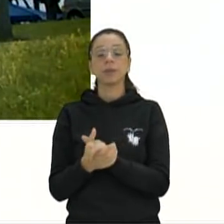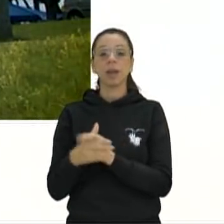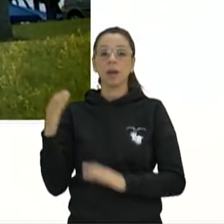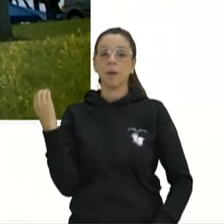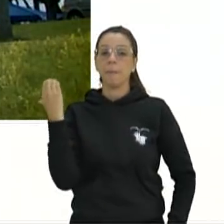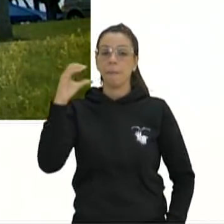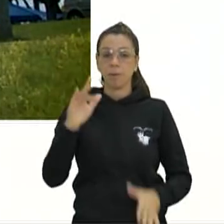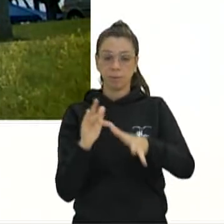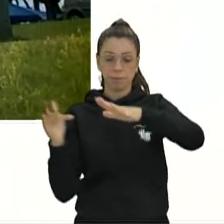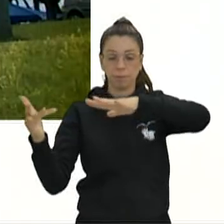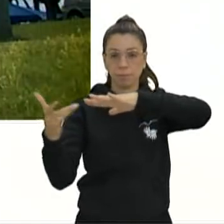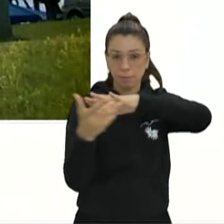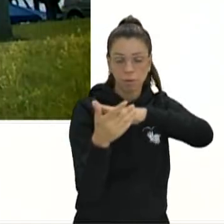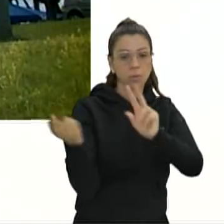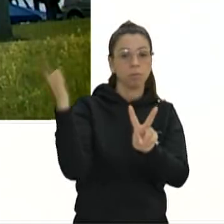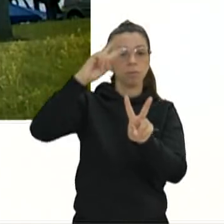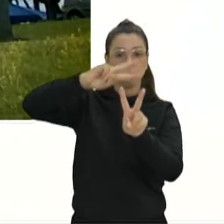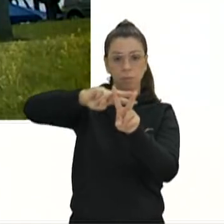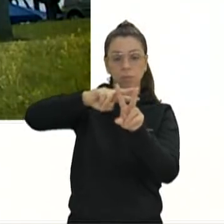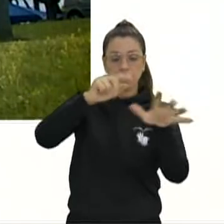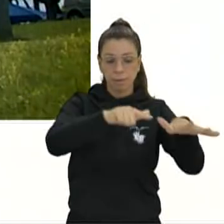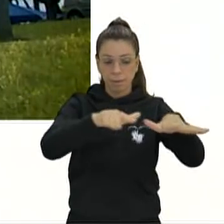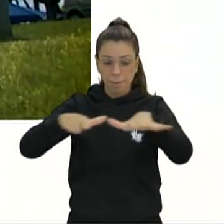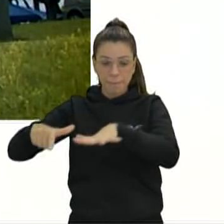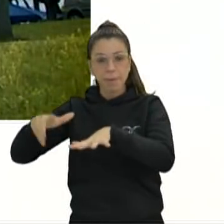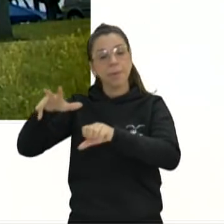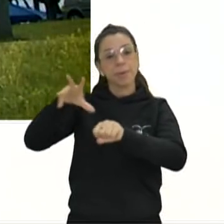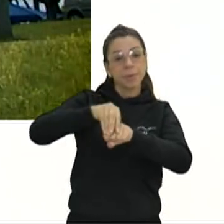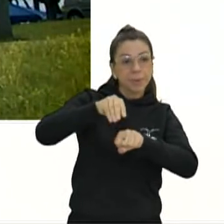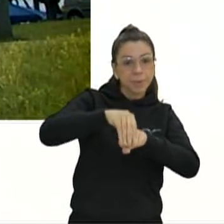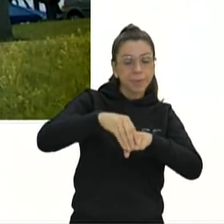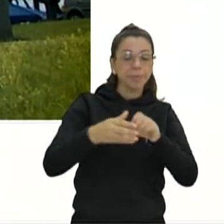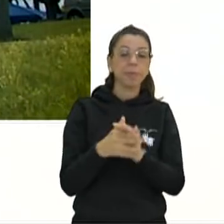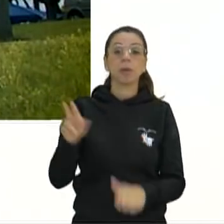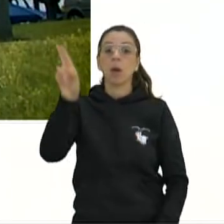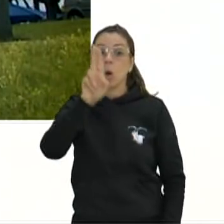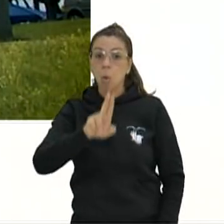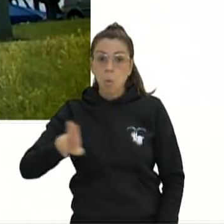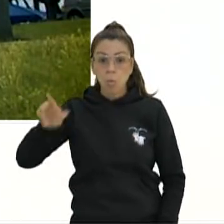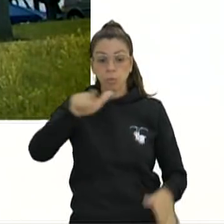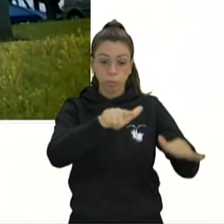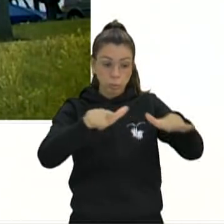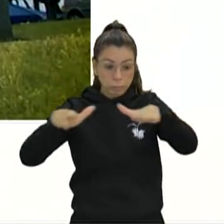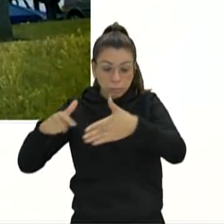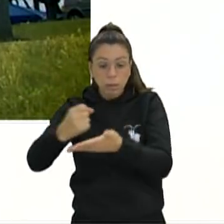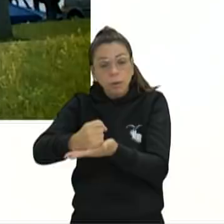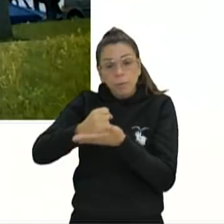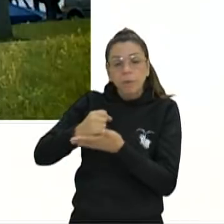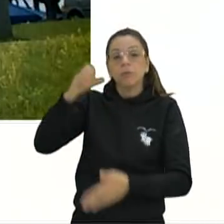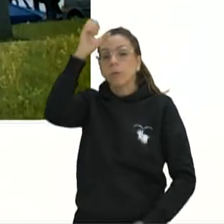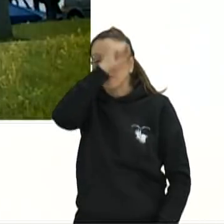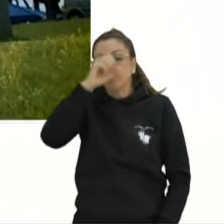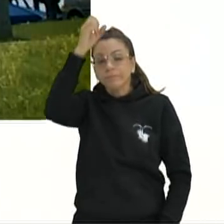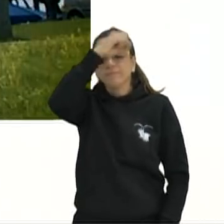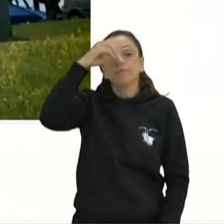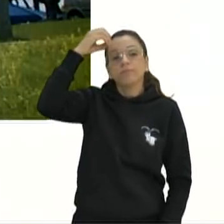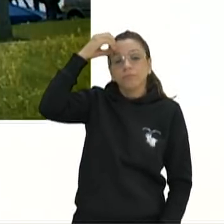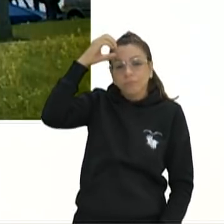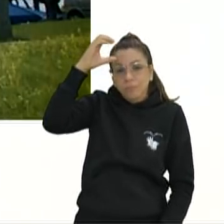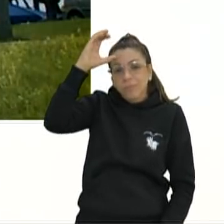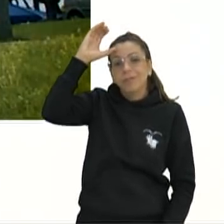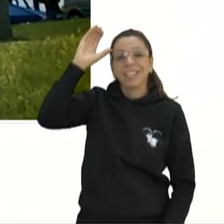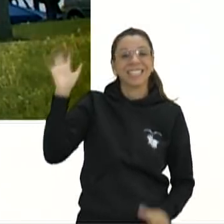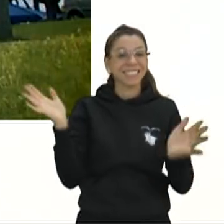nas redes sociais usando a hashtag Semana do Conhecimento. Use essa semana ao seu favor para você aprender um monte de coisa